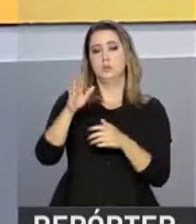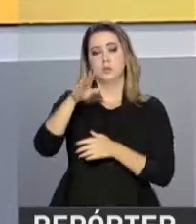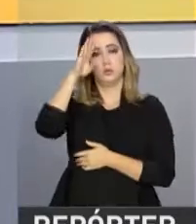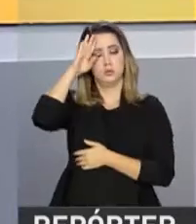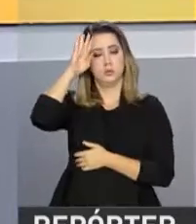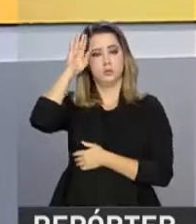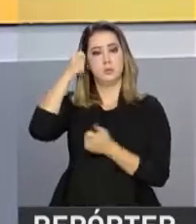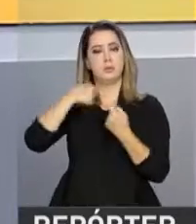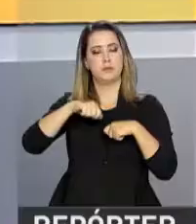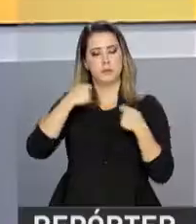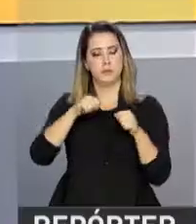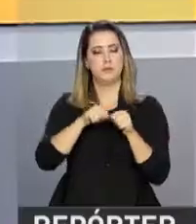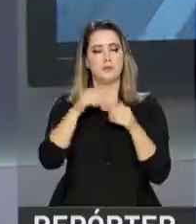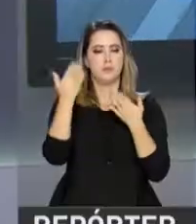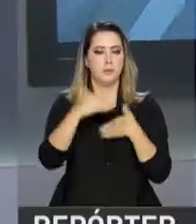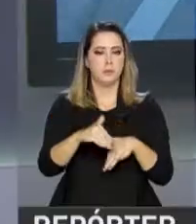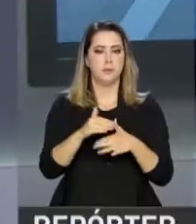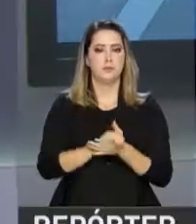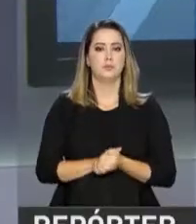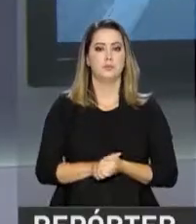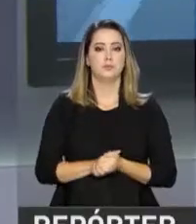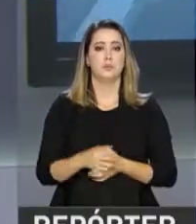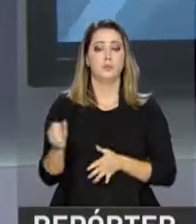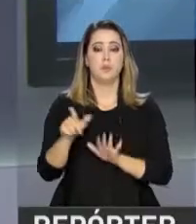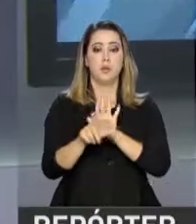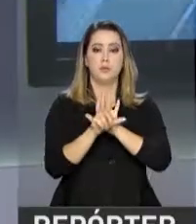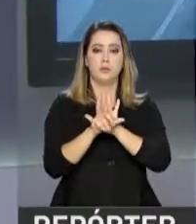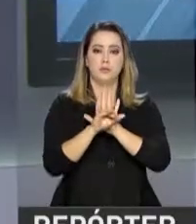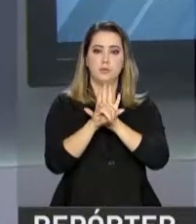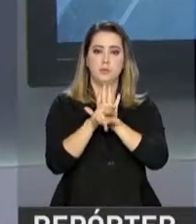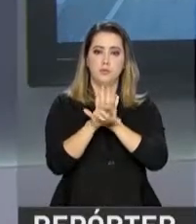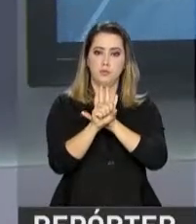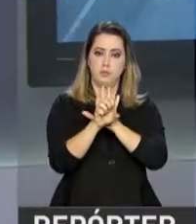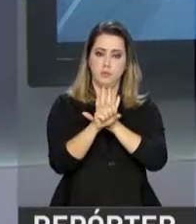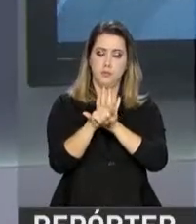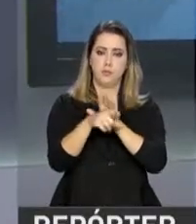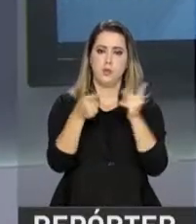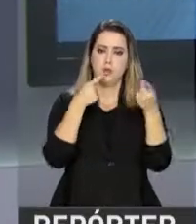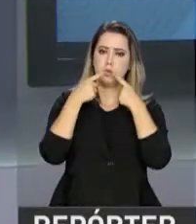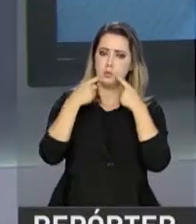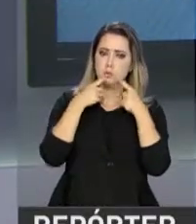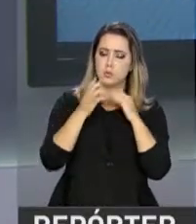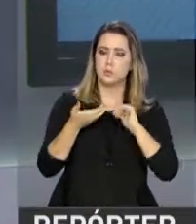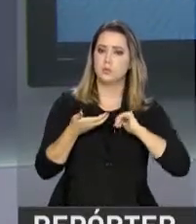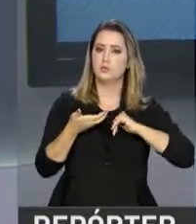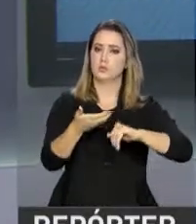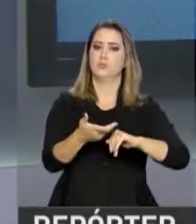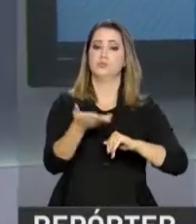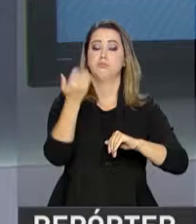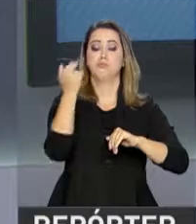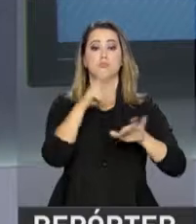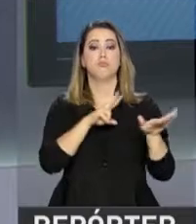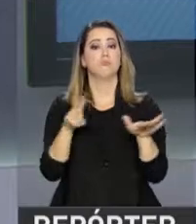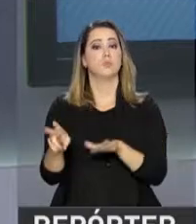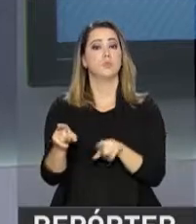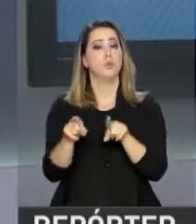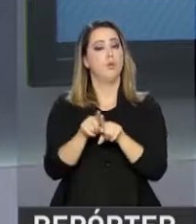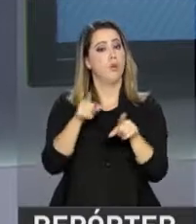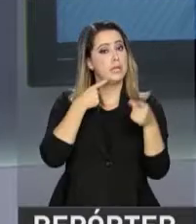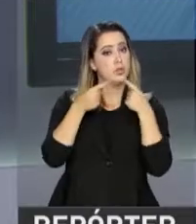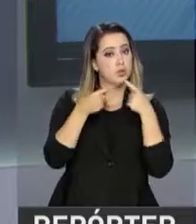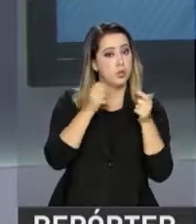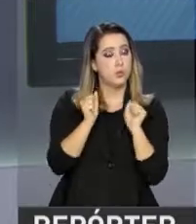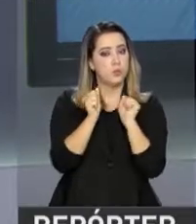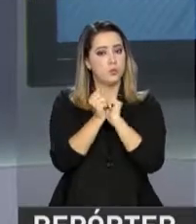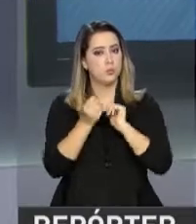obrigados a fazer a prova a reforma da previdência está em discussão no congresso nacional e na última semana em diálogo